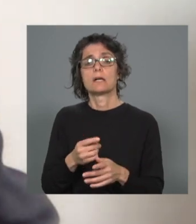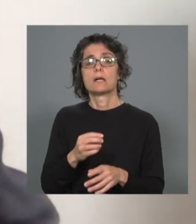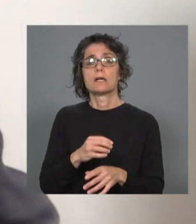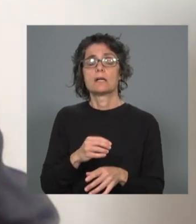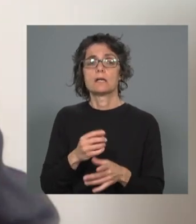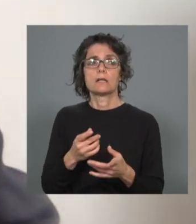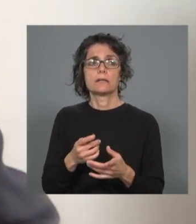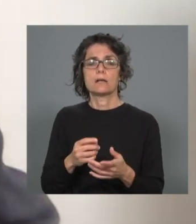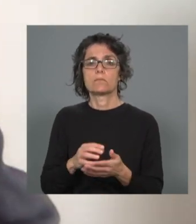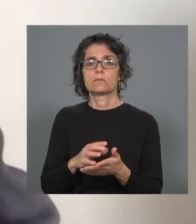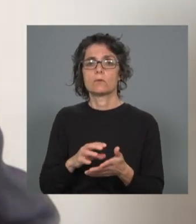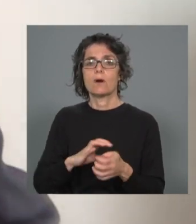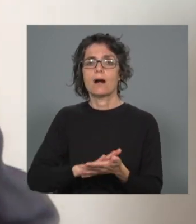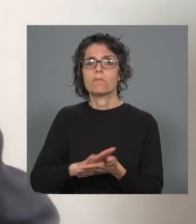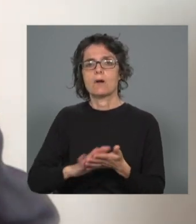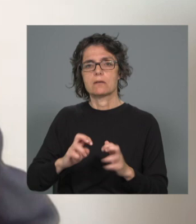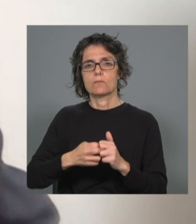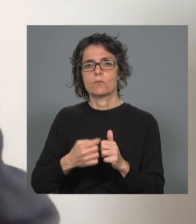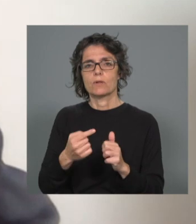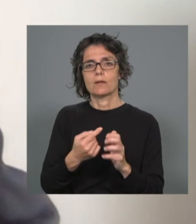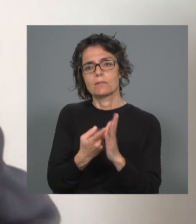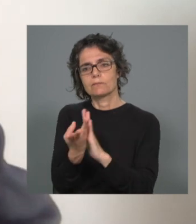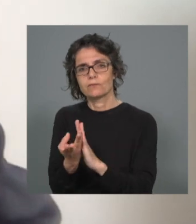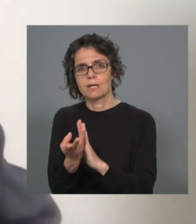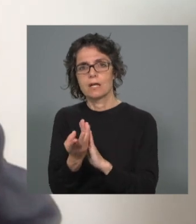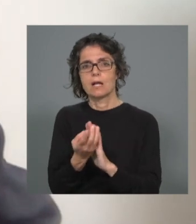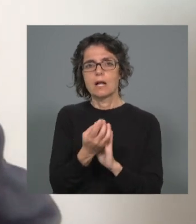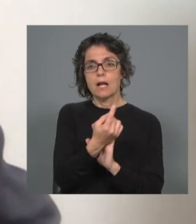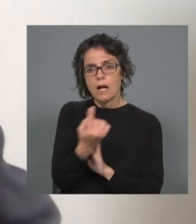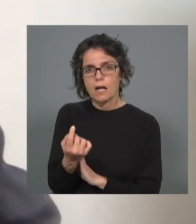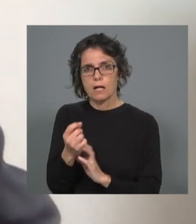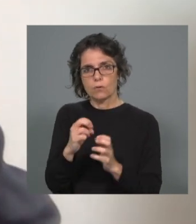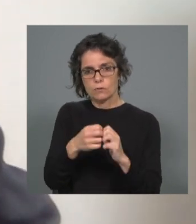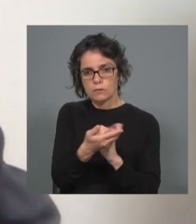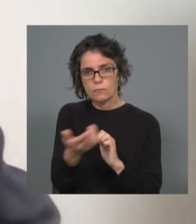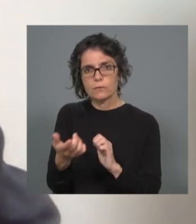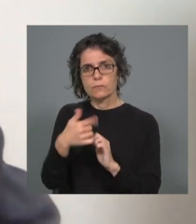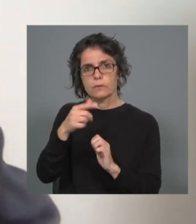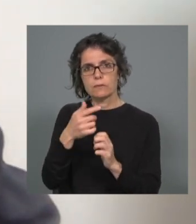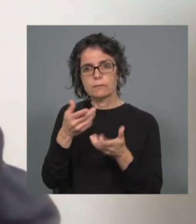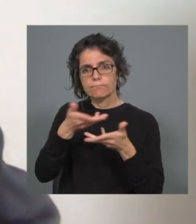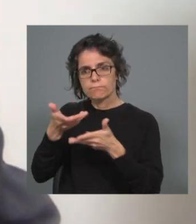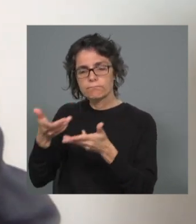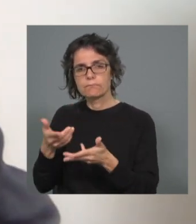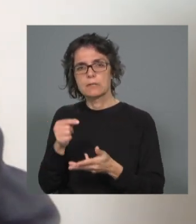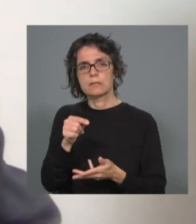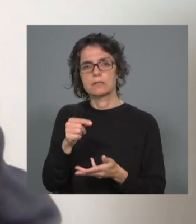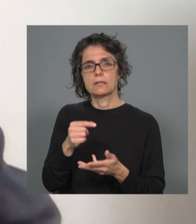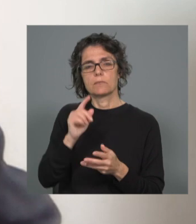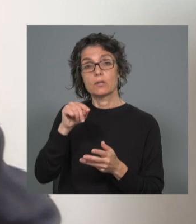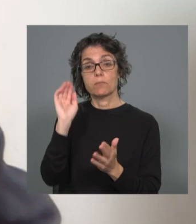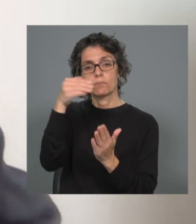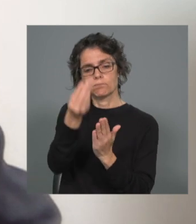e essas causas devem ser tratadas per si, de modo a que possamos concluir sobre propostas,